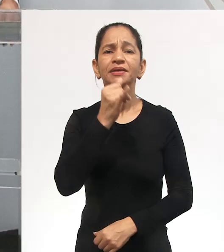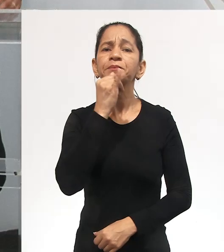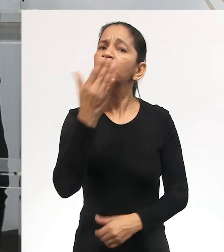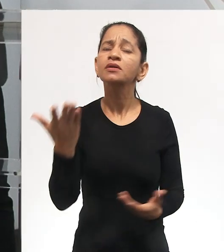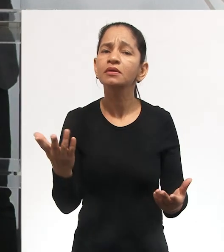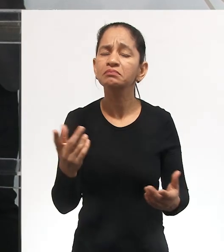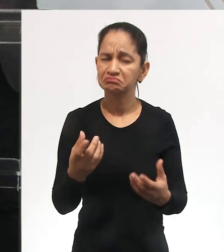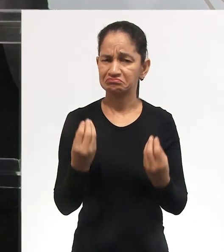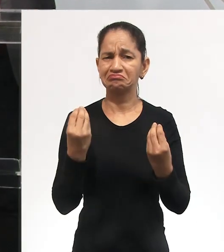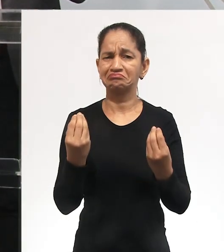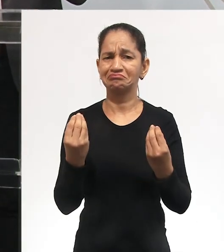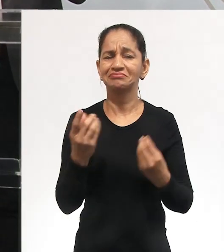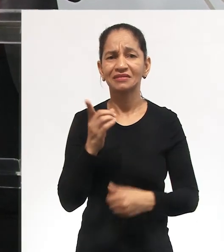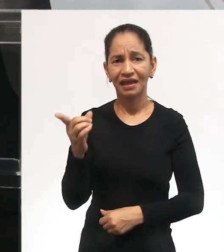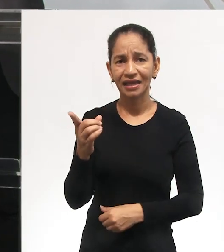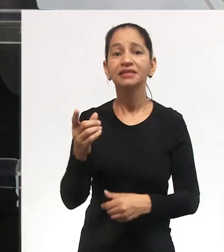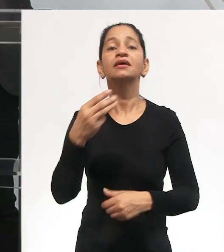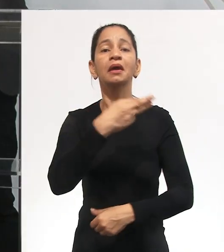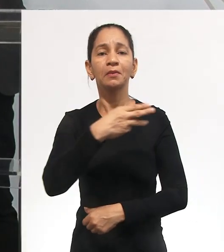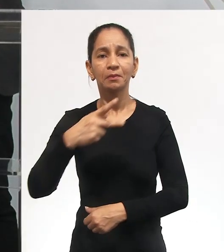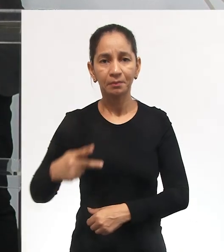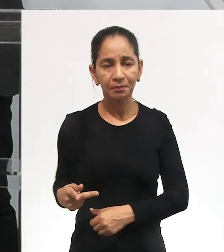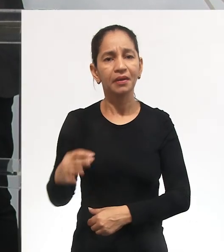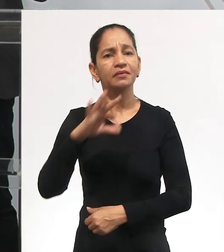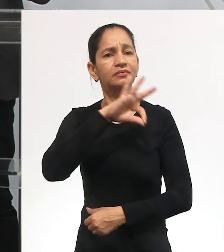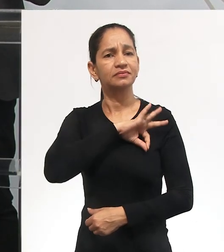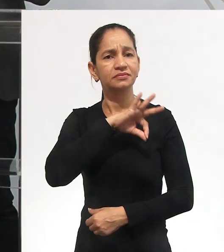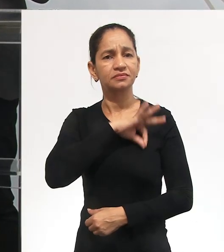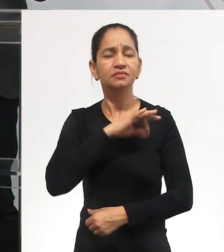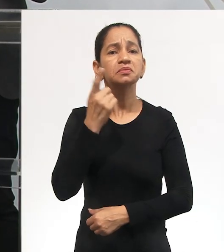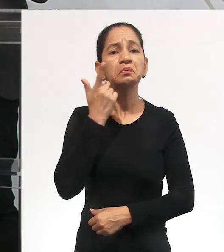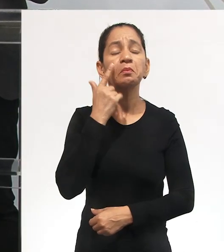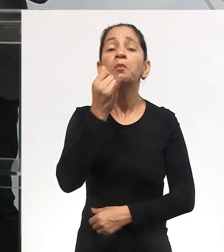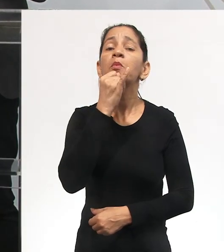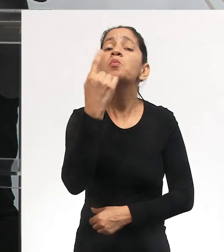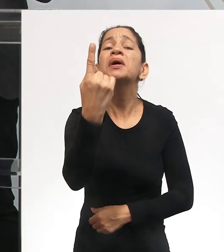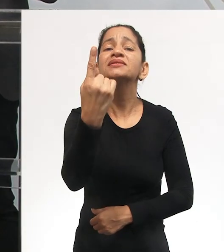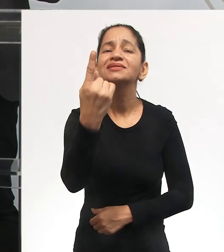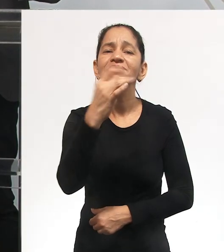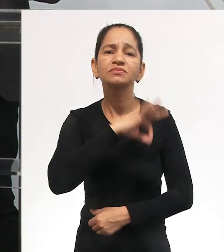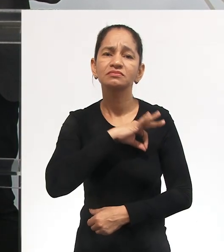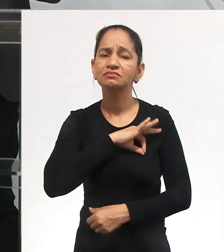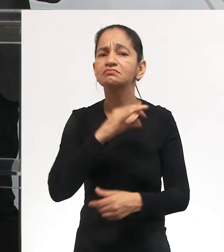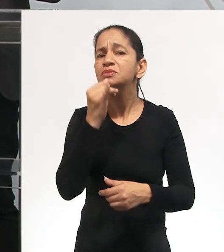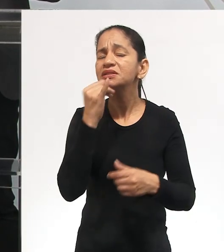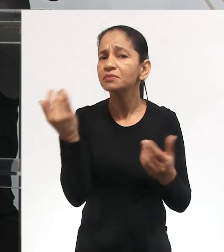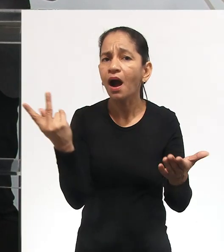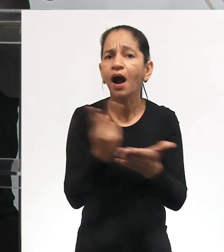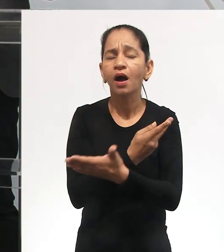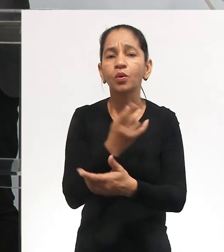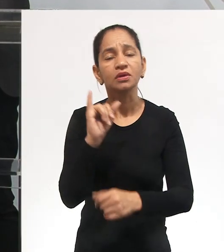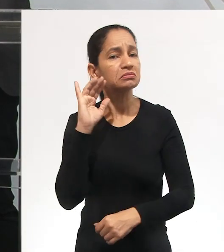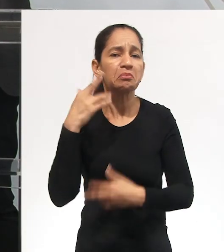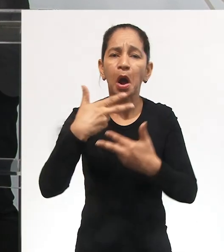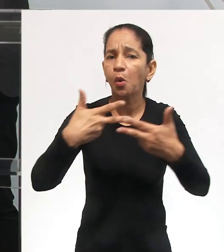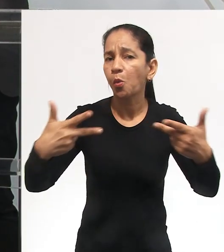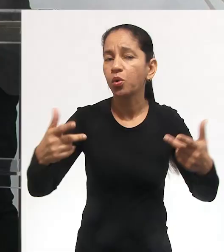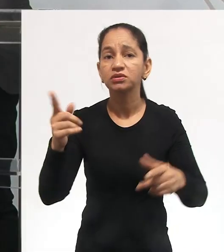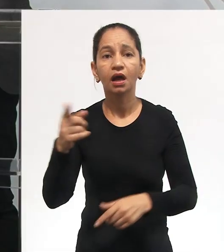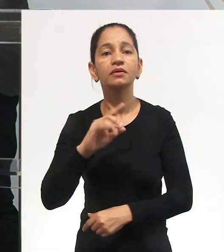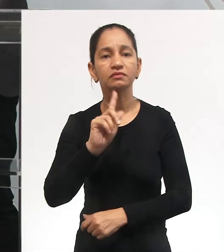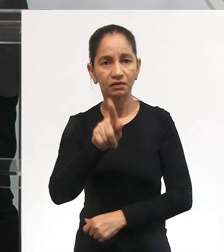aí? Ó? Né? Nós temos o quê? O Ministério Público, eu só passei para vocês um exemplo, né, mas tem diversos outros, tá? O Ministério Público atuando